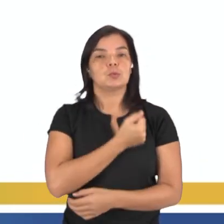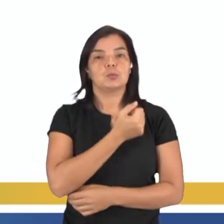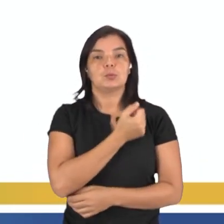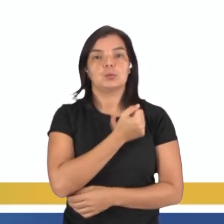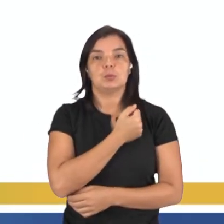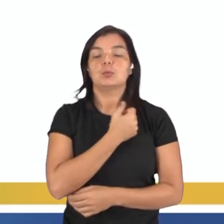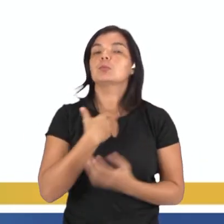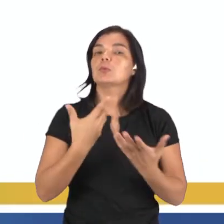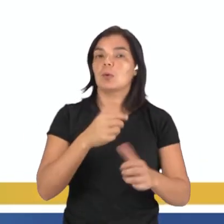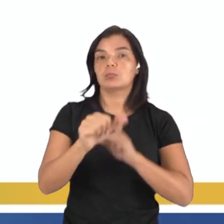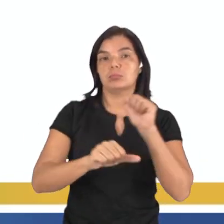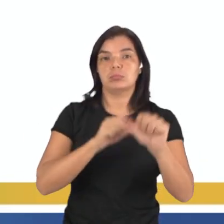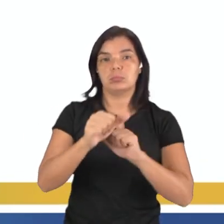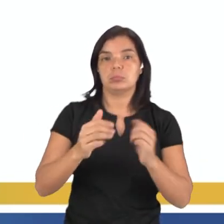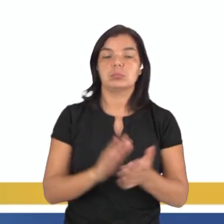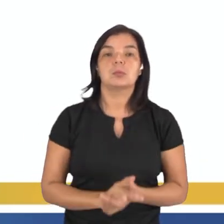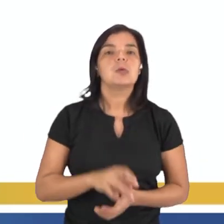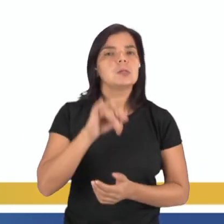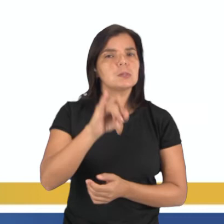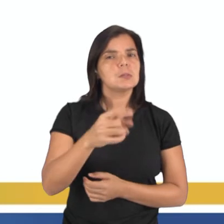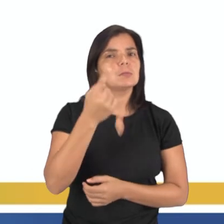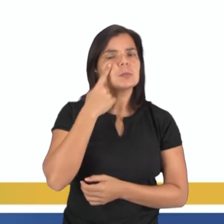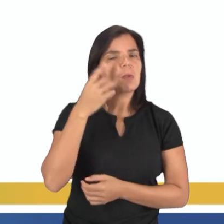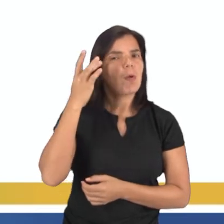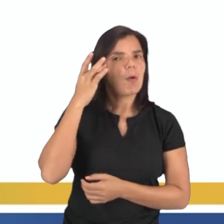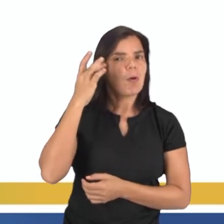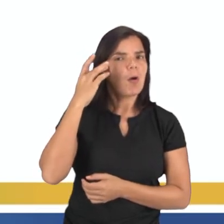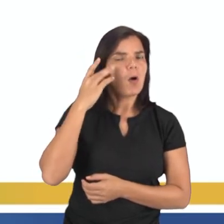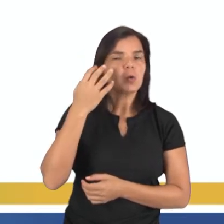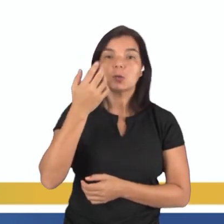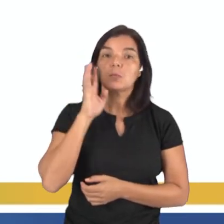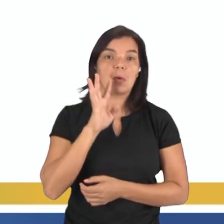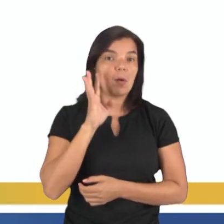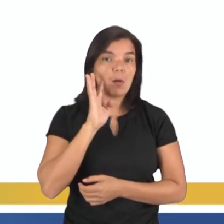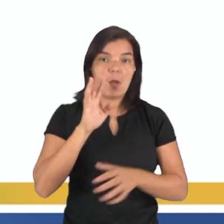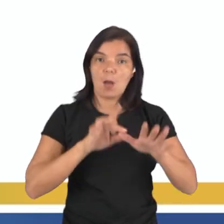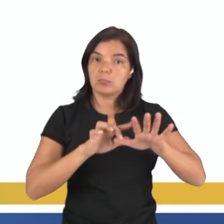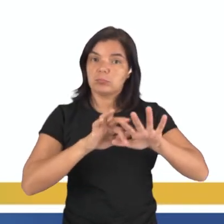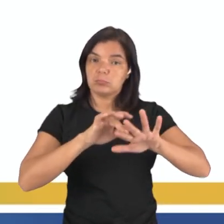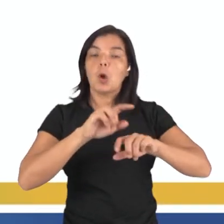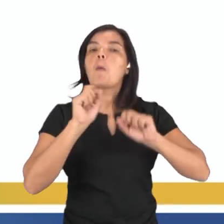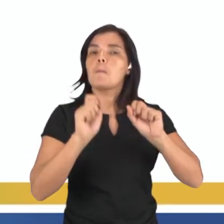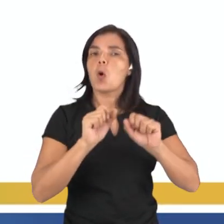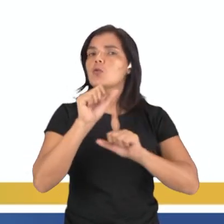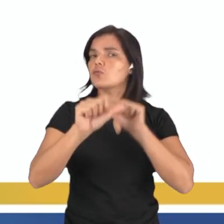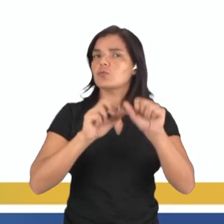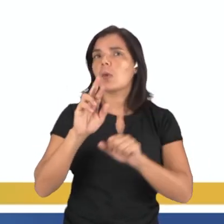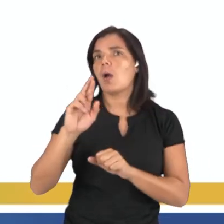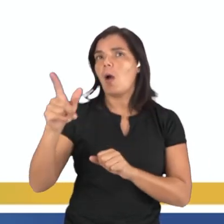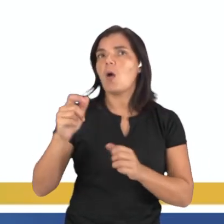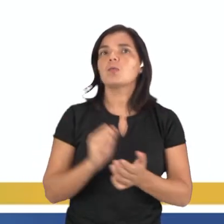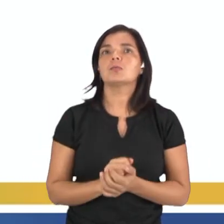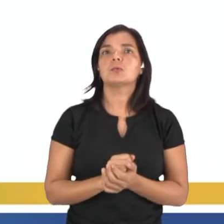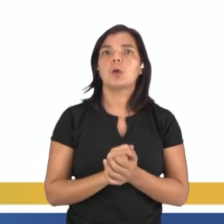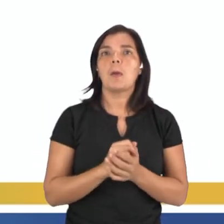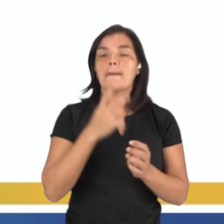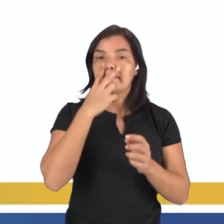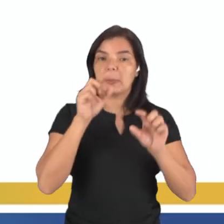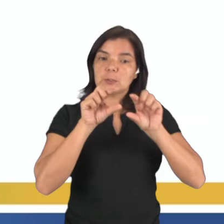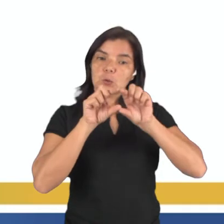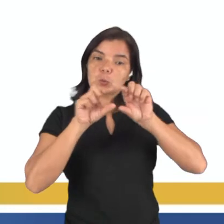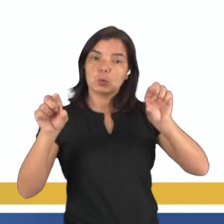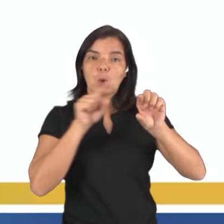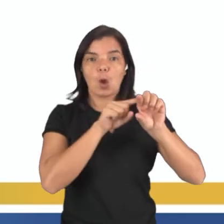que eu queria fazer a transformação. Se você achar que não está legal a escadinha, você pode usar a reta, como se fosse uma régua